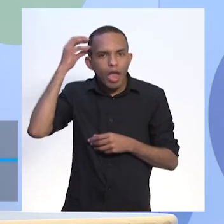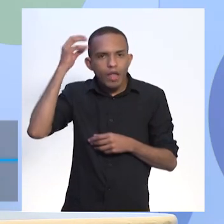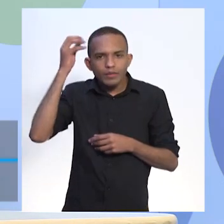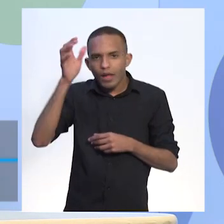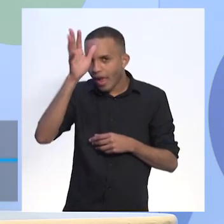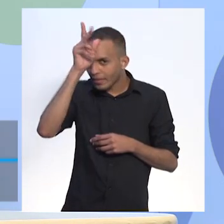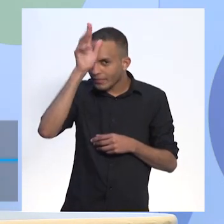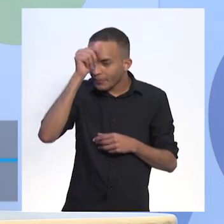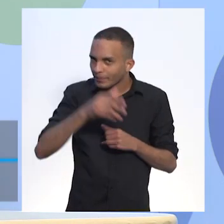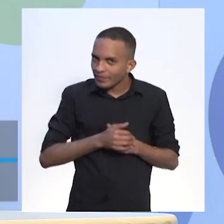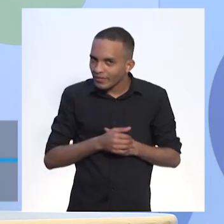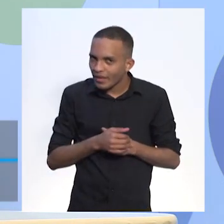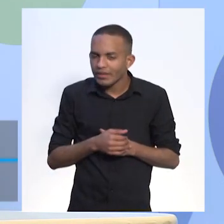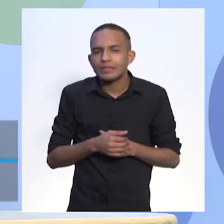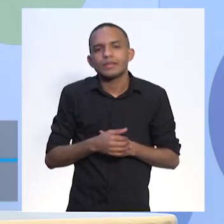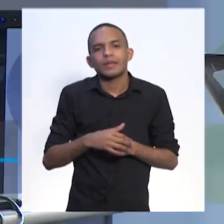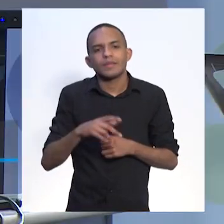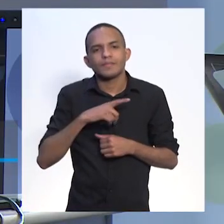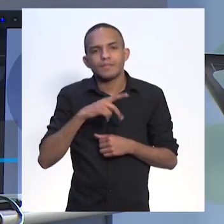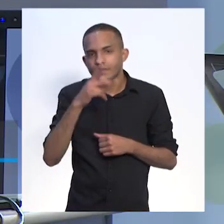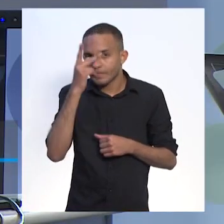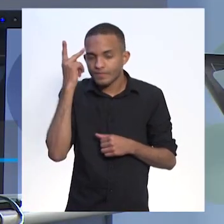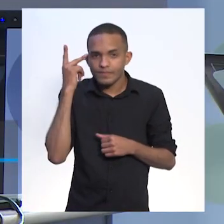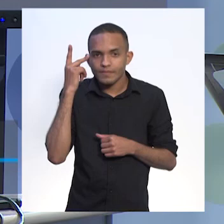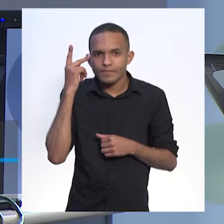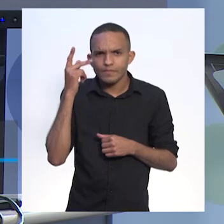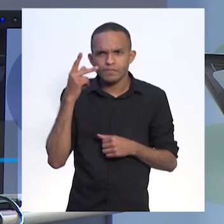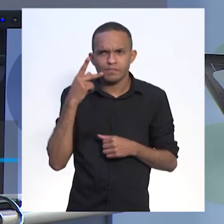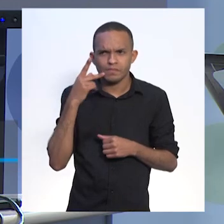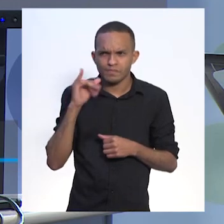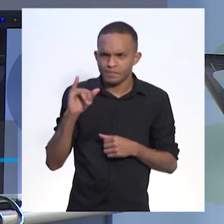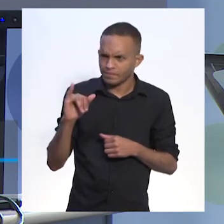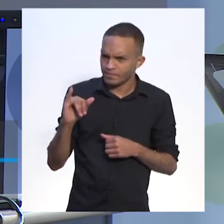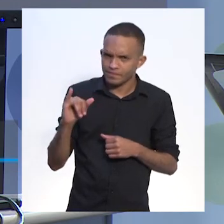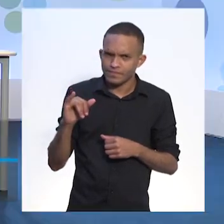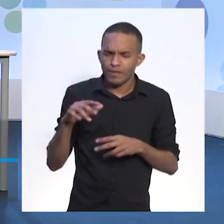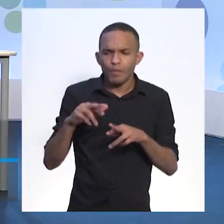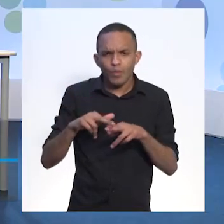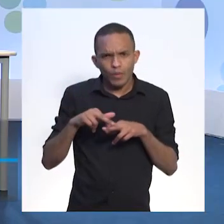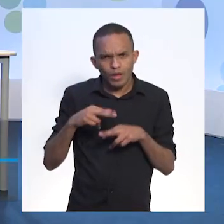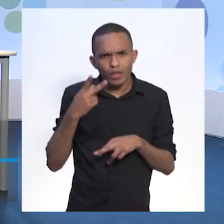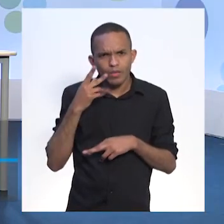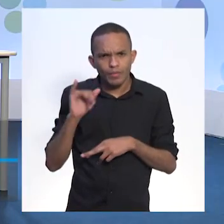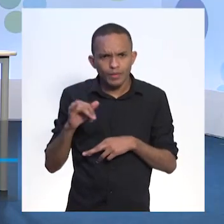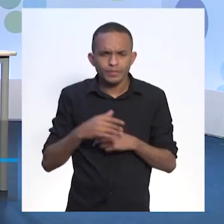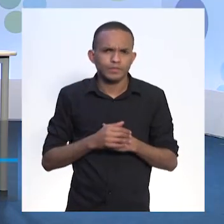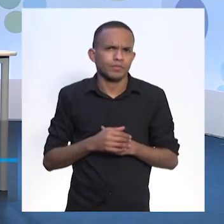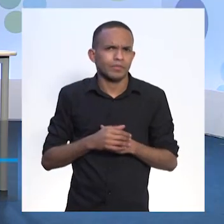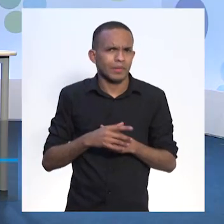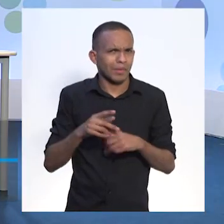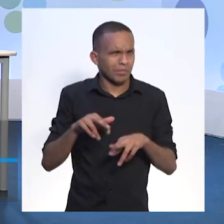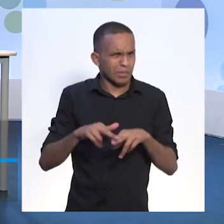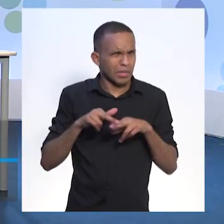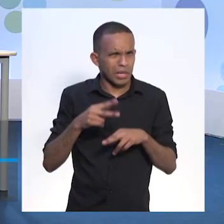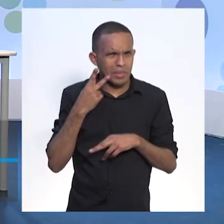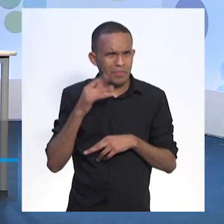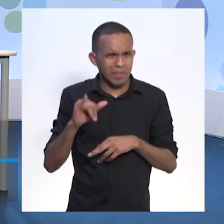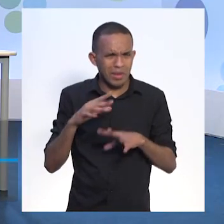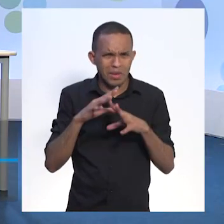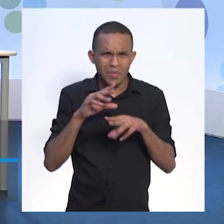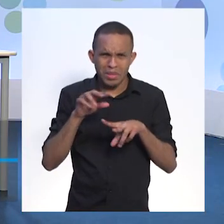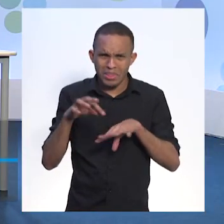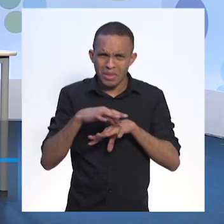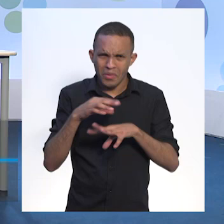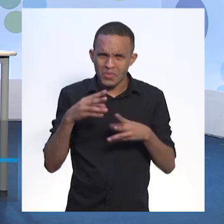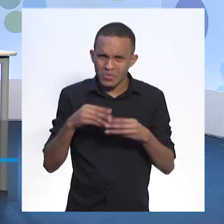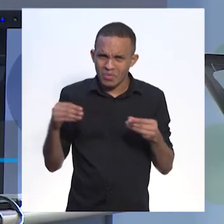Não, olha, não, teve gente que colocou que foi com o pai. Com o pai? Por conta do pai, é. Por conta do pai que o anel sumiu? Porque